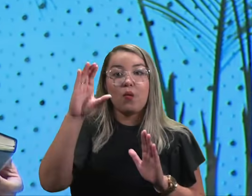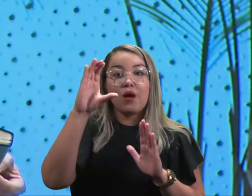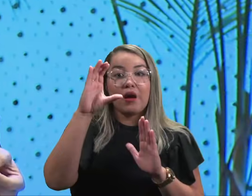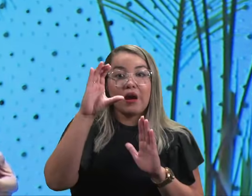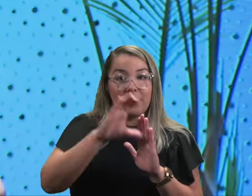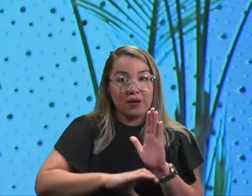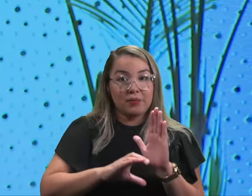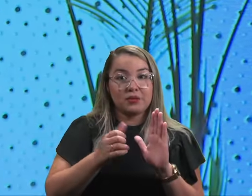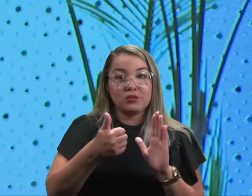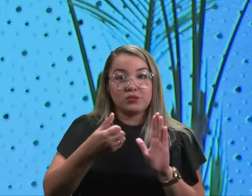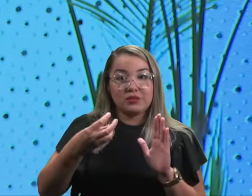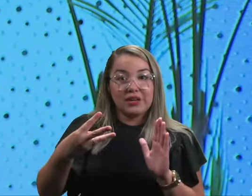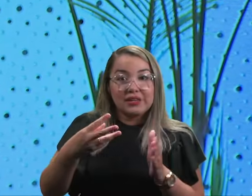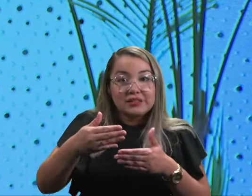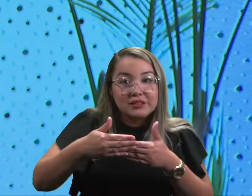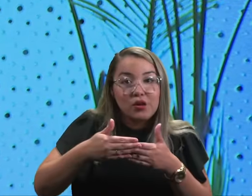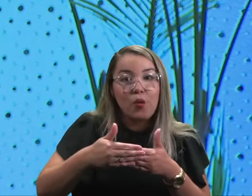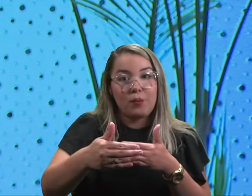capítulo 13.